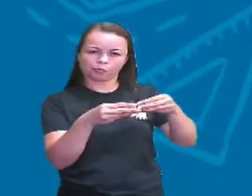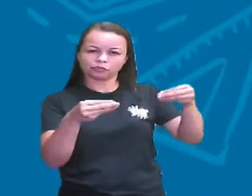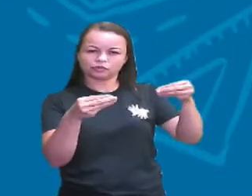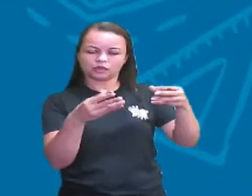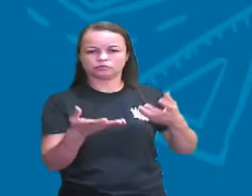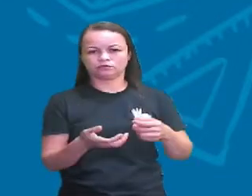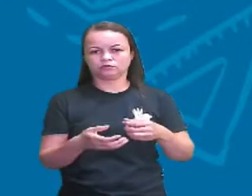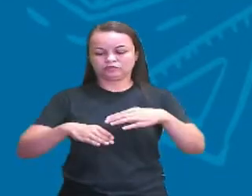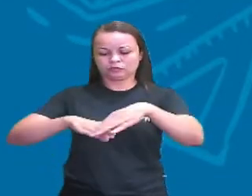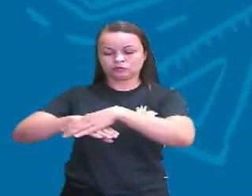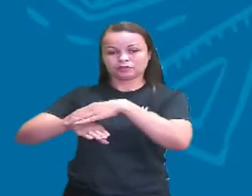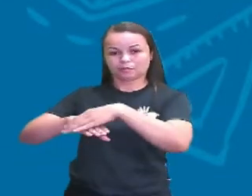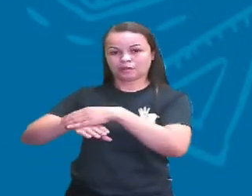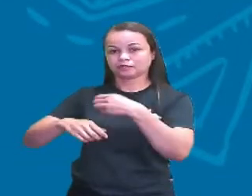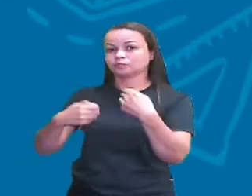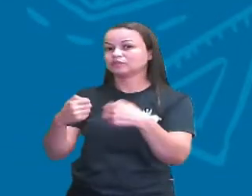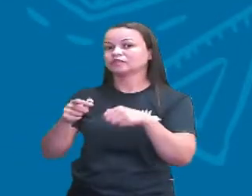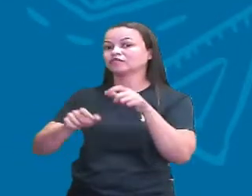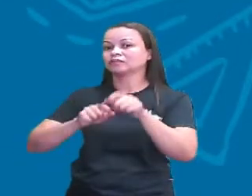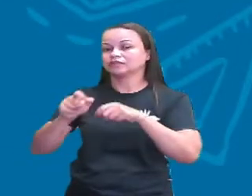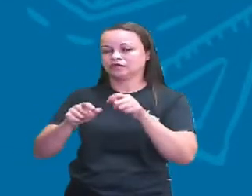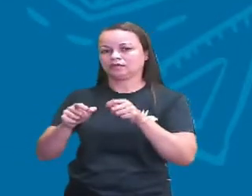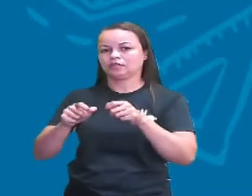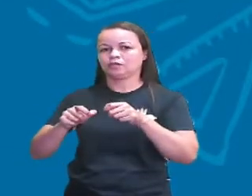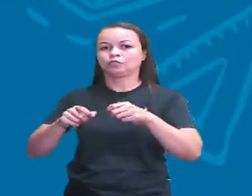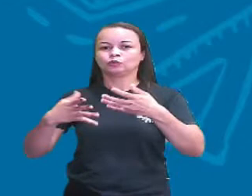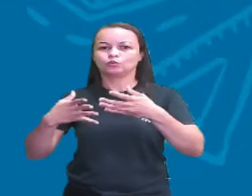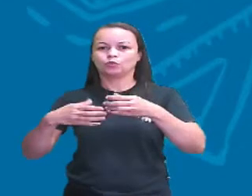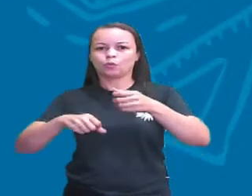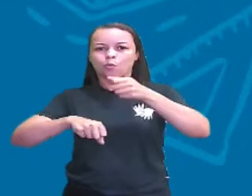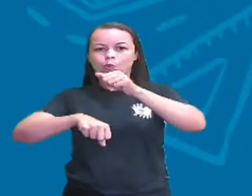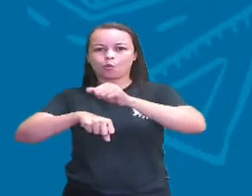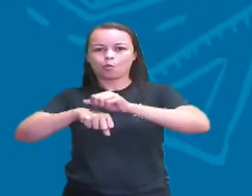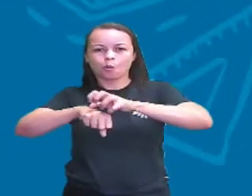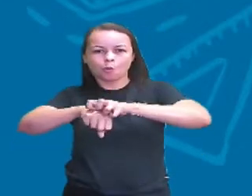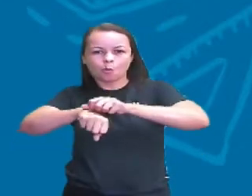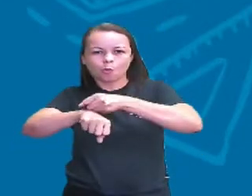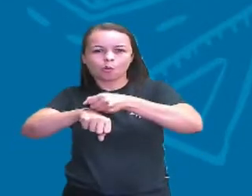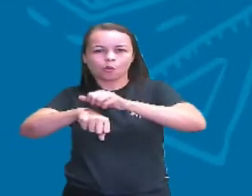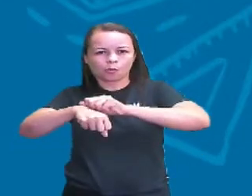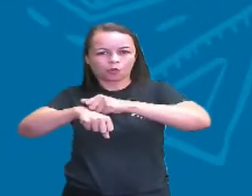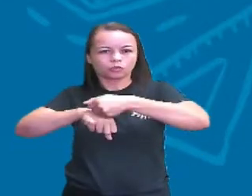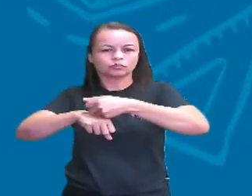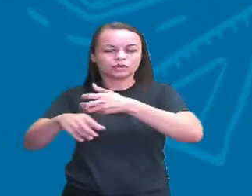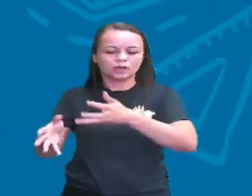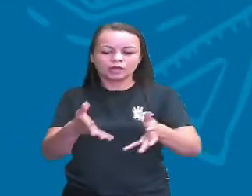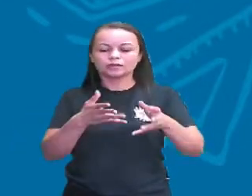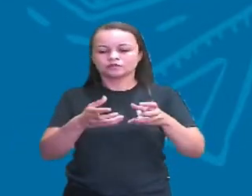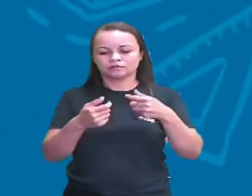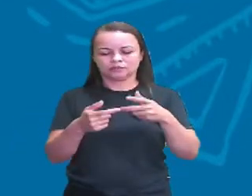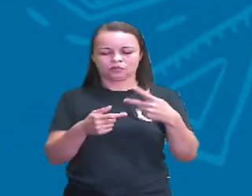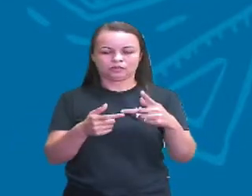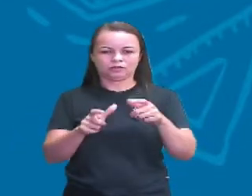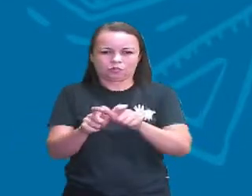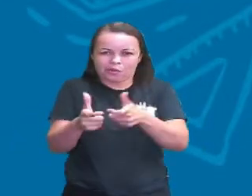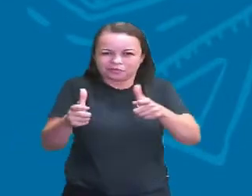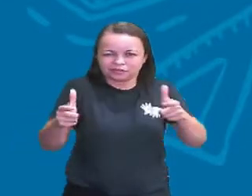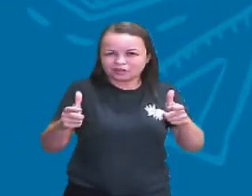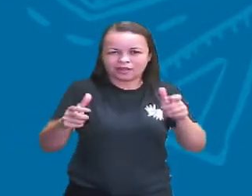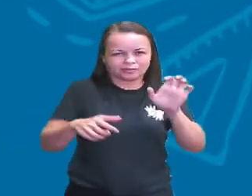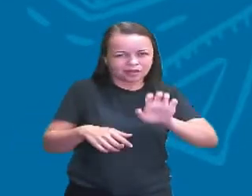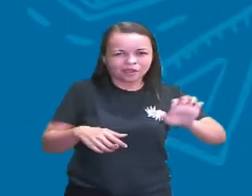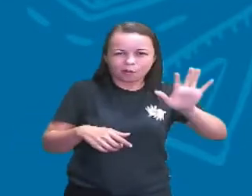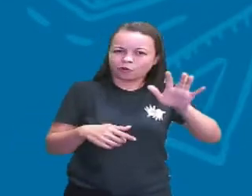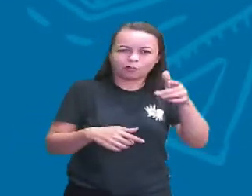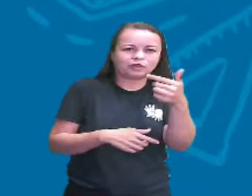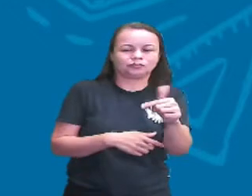tem que ter a matéria-prima que é o couro. E essas matérias-primas não estavam mais em grande quantidade na Europa. Então era